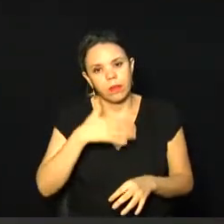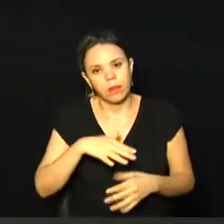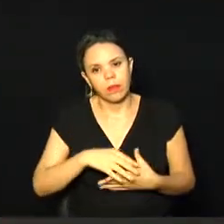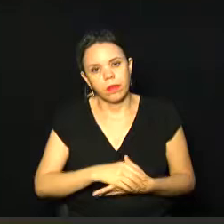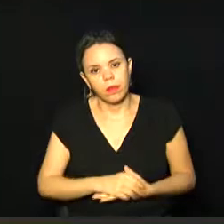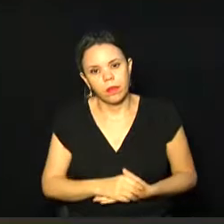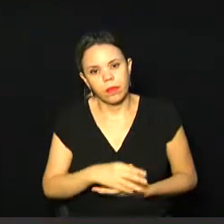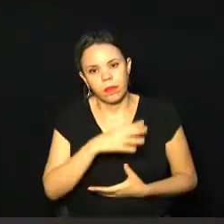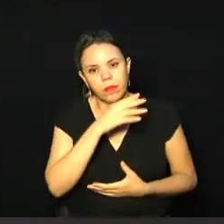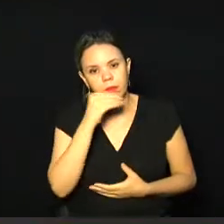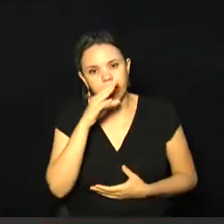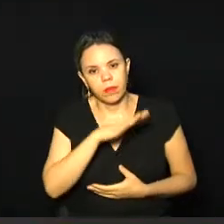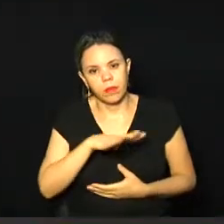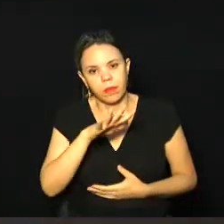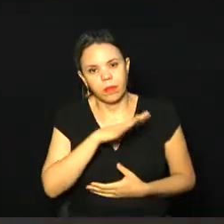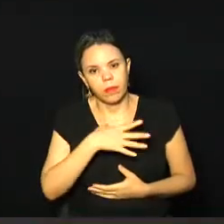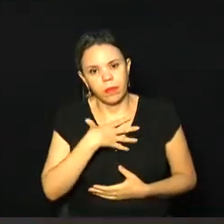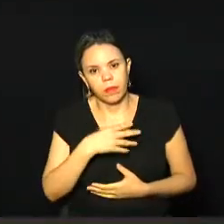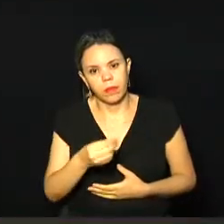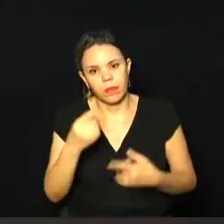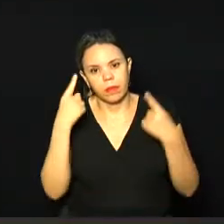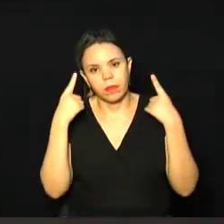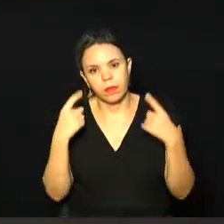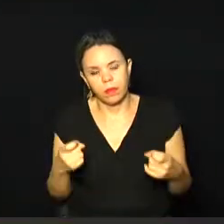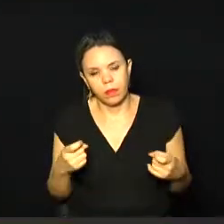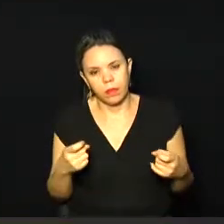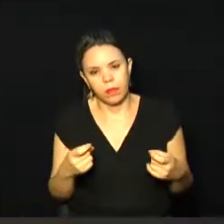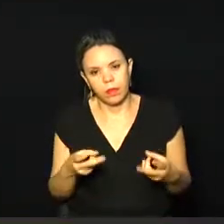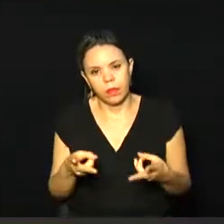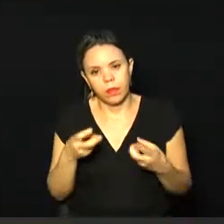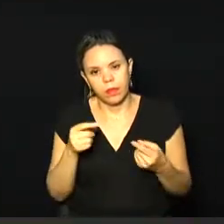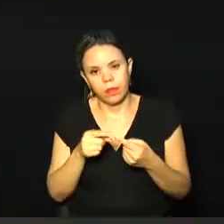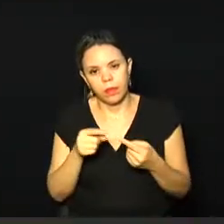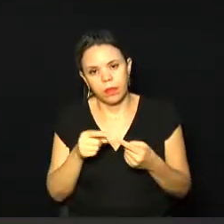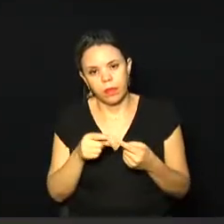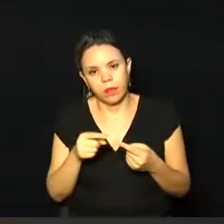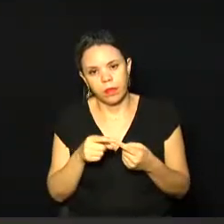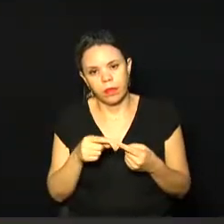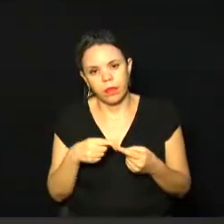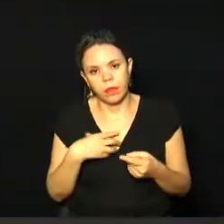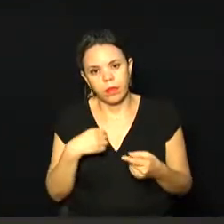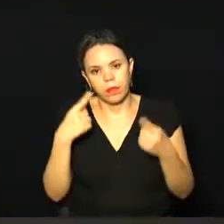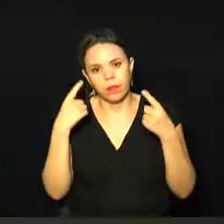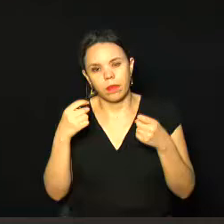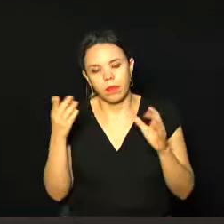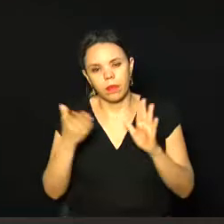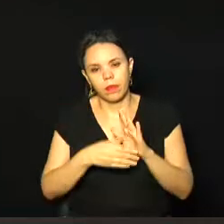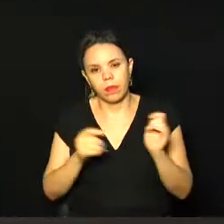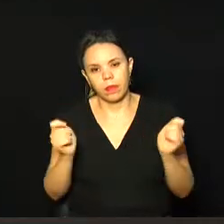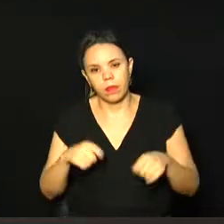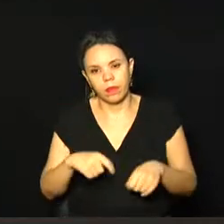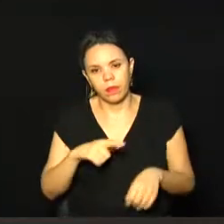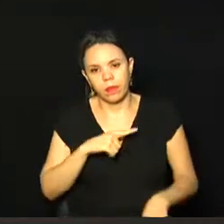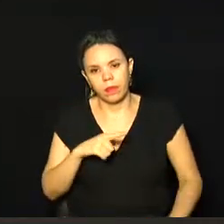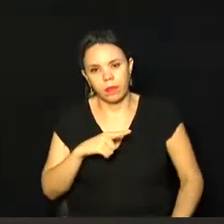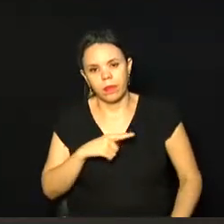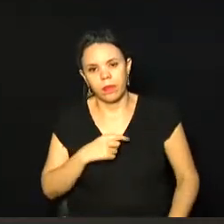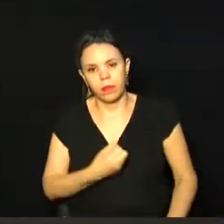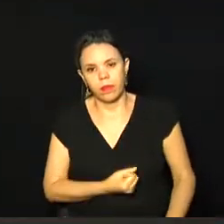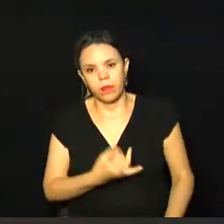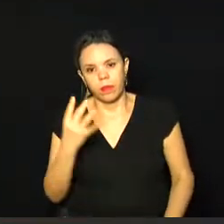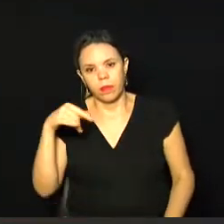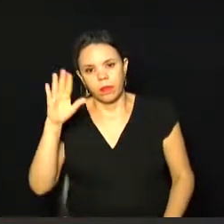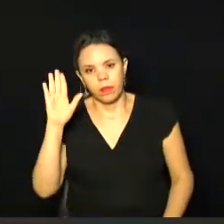e adolescentes que são filhos da violência e que se identificam com o ciclo da violência e que, provavelmente, uma parcela deles